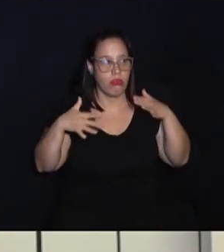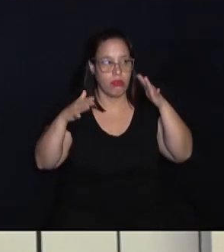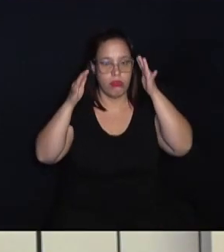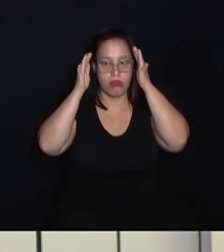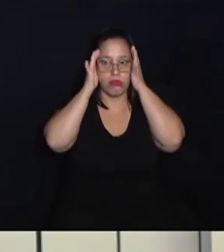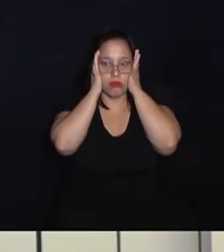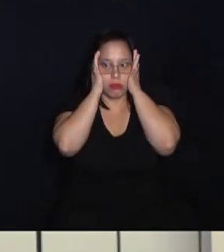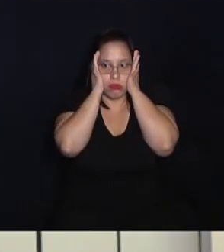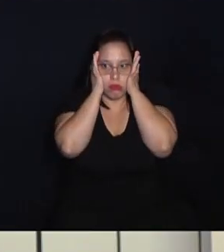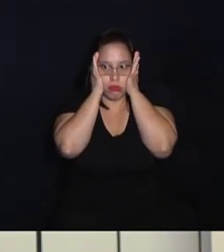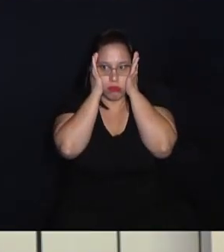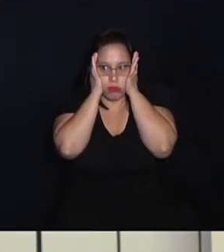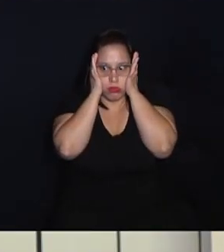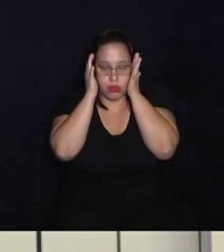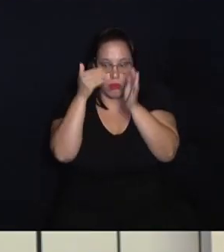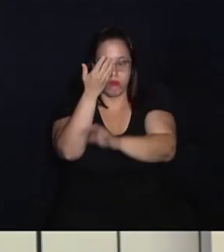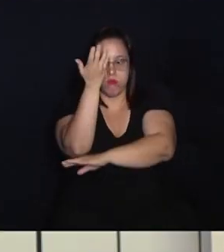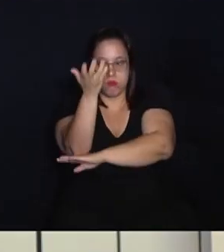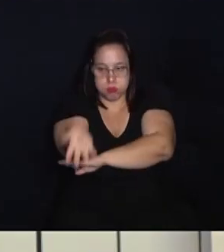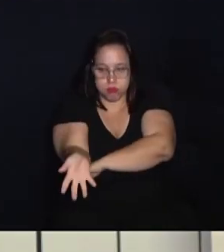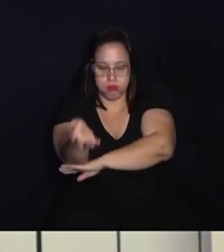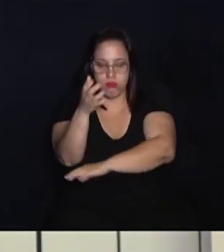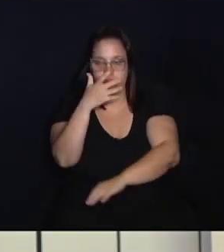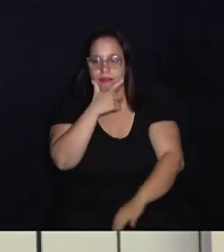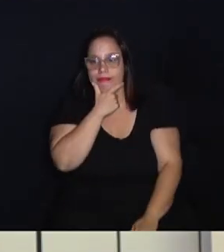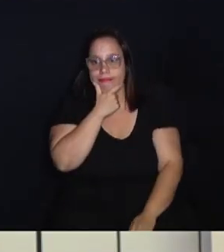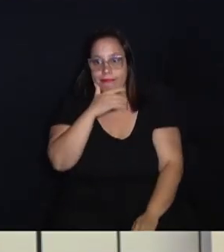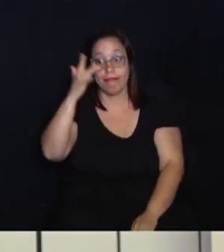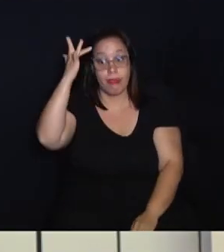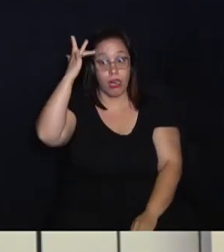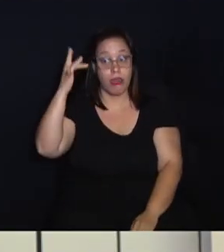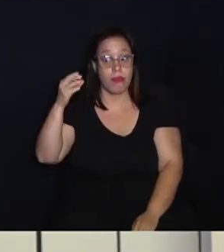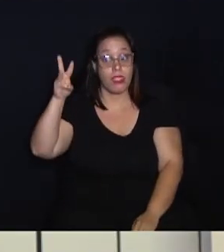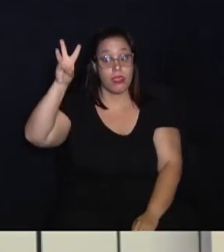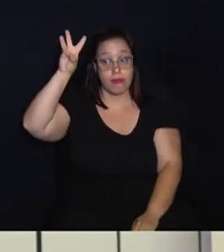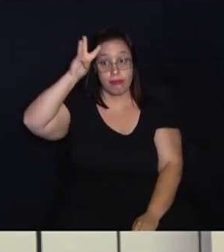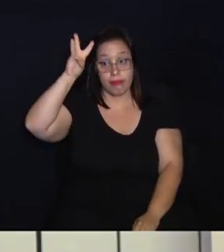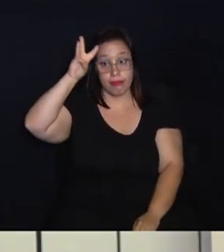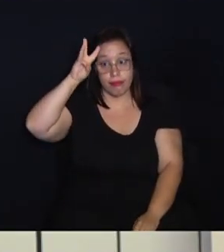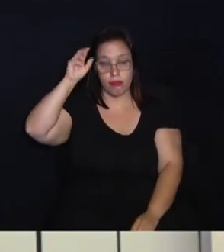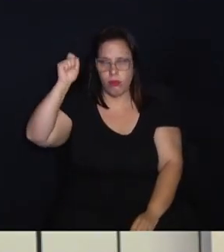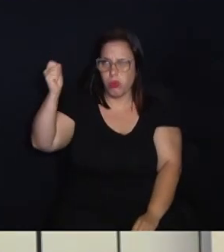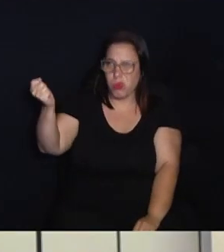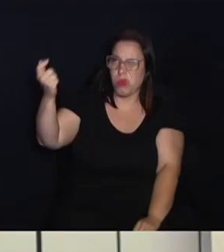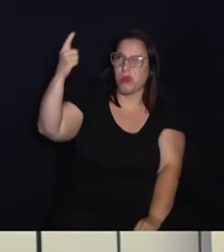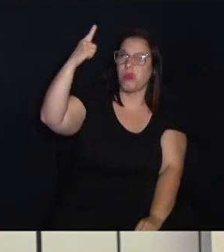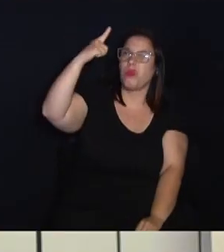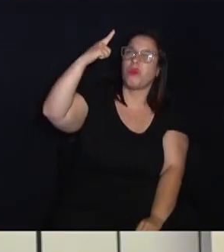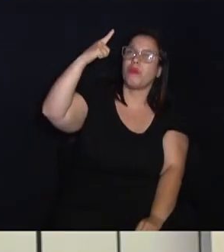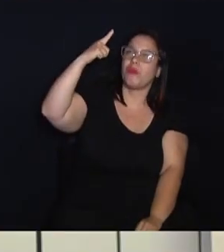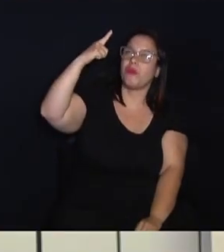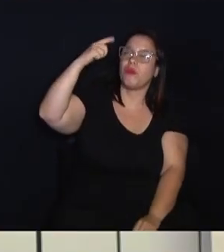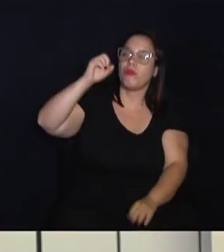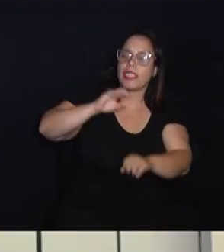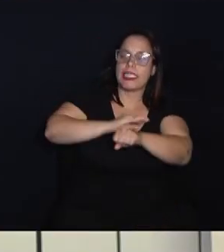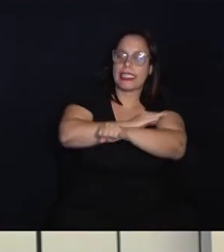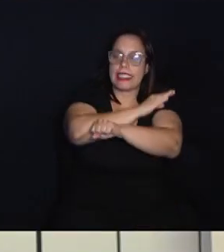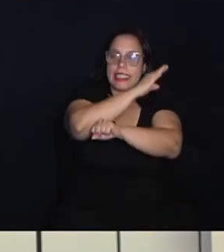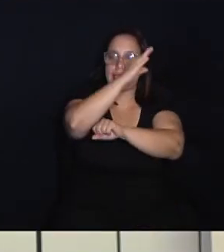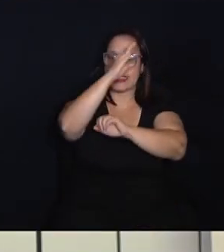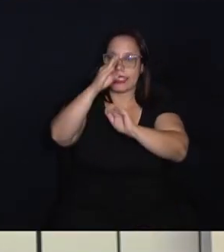inclusive com quedas de árvores aqui na cidade. Para amanhã, terça-feira, o sol aparece durante todo o dia, à